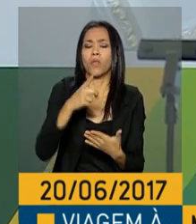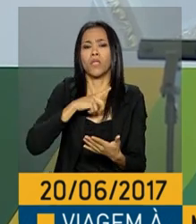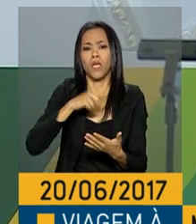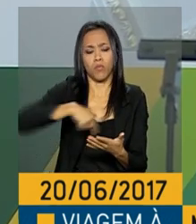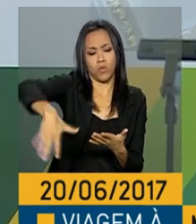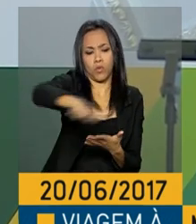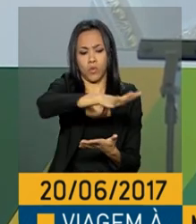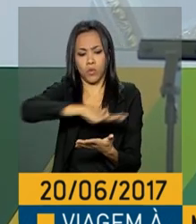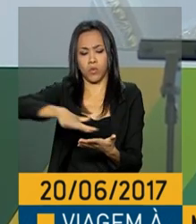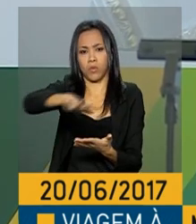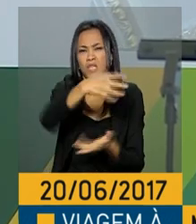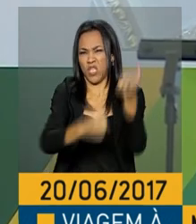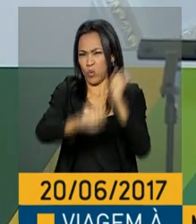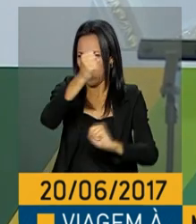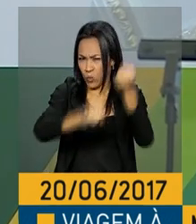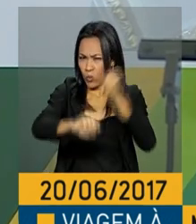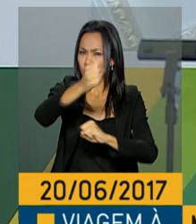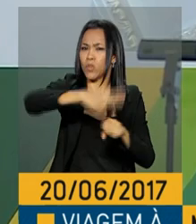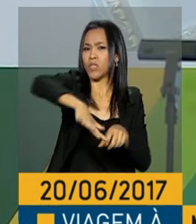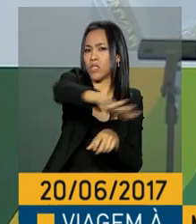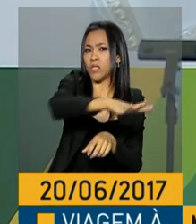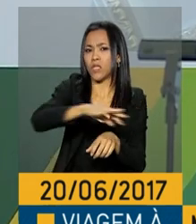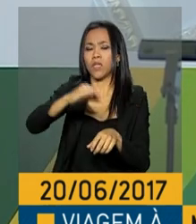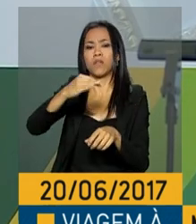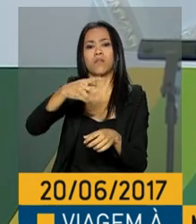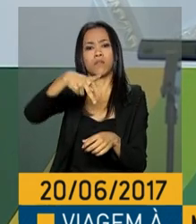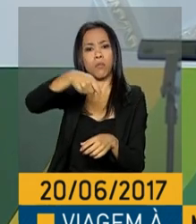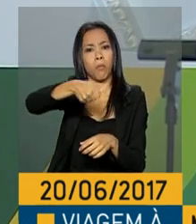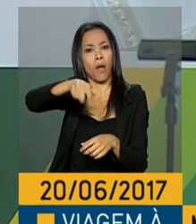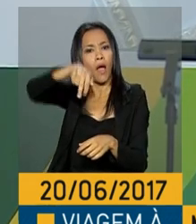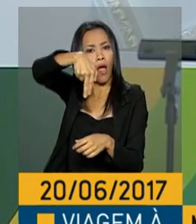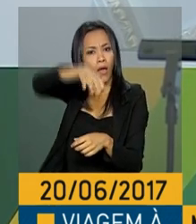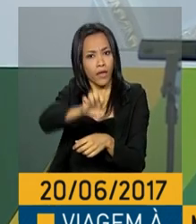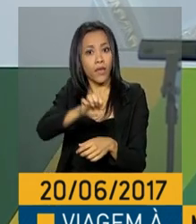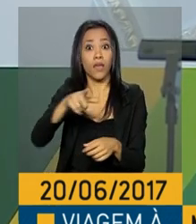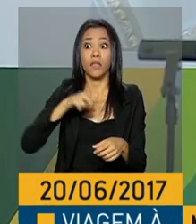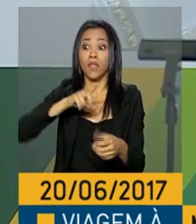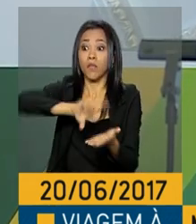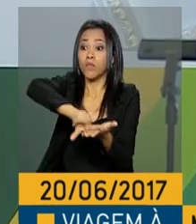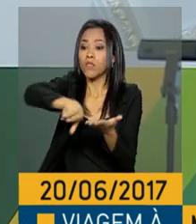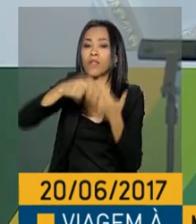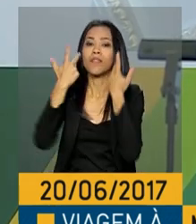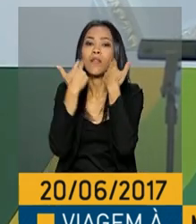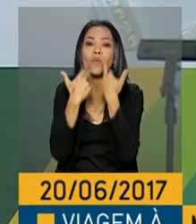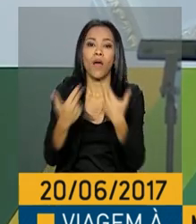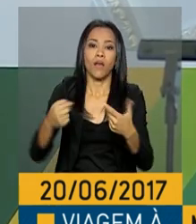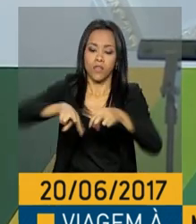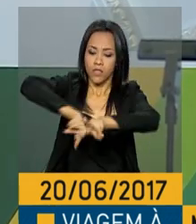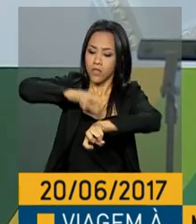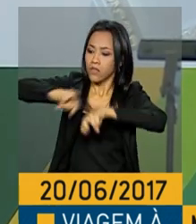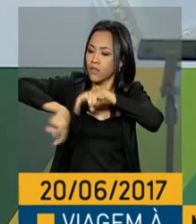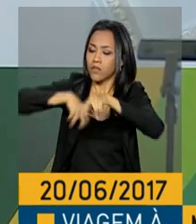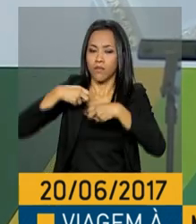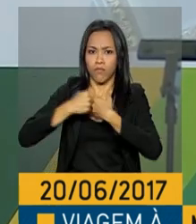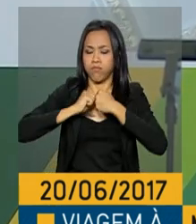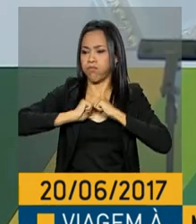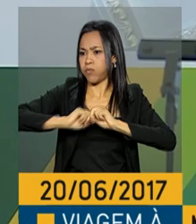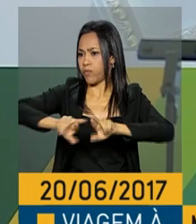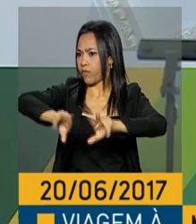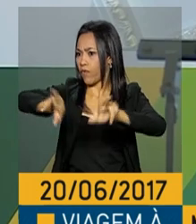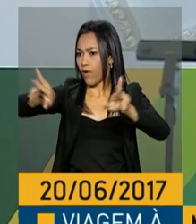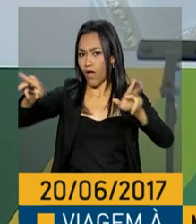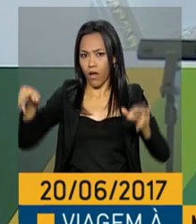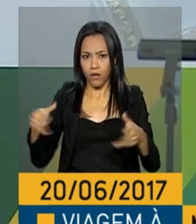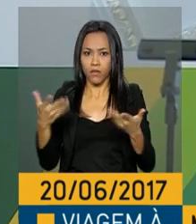industrial diversificado e nossos recursos naturais são vastíssimos, né? Então,